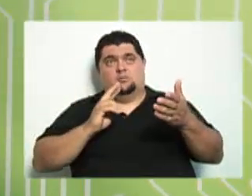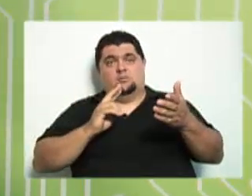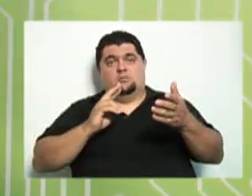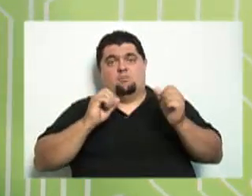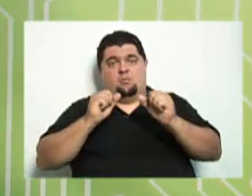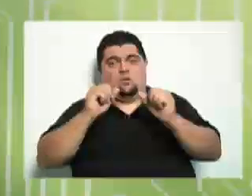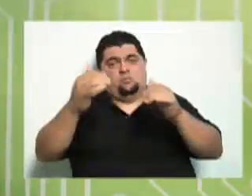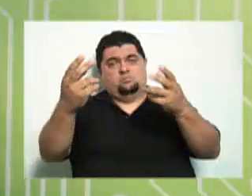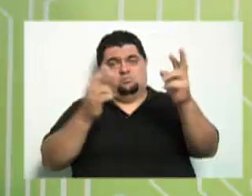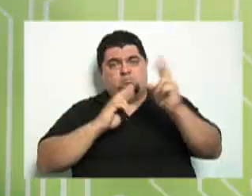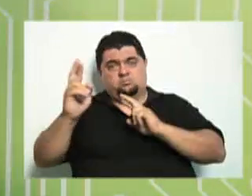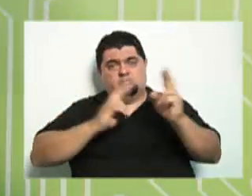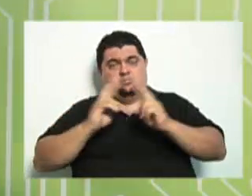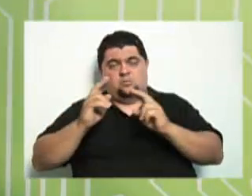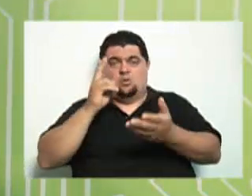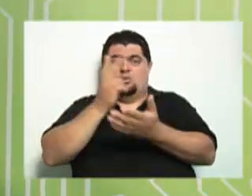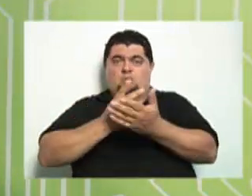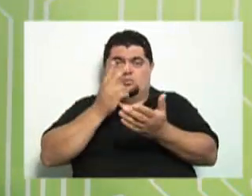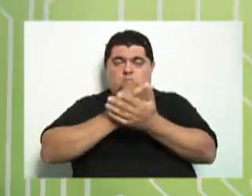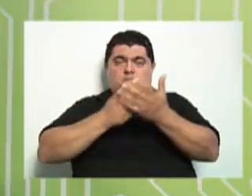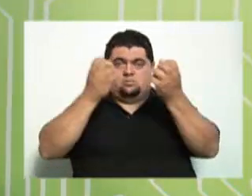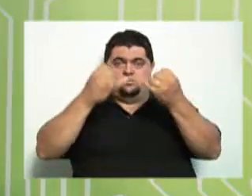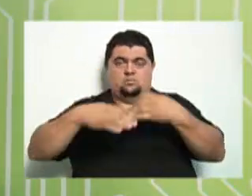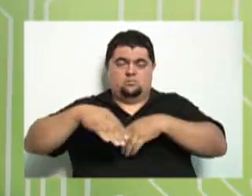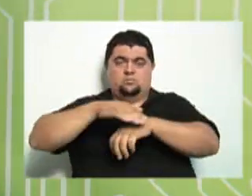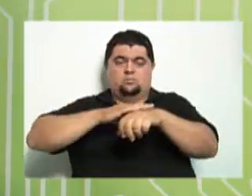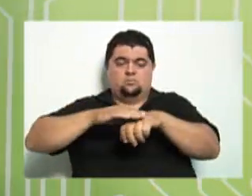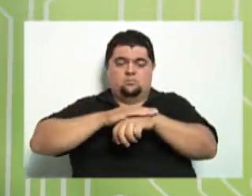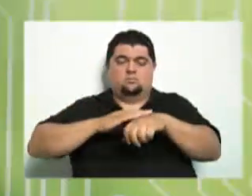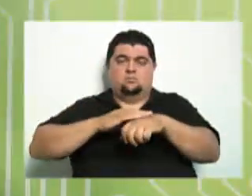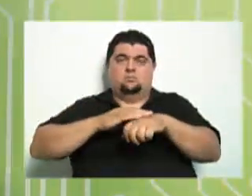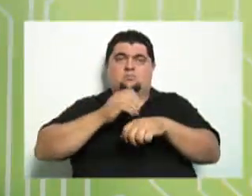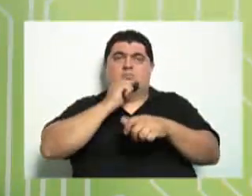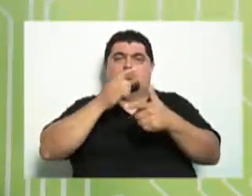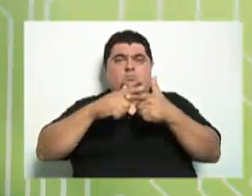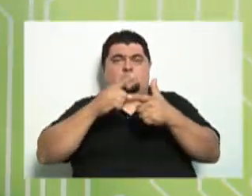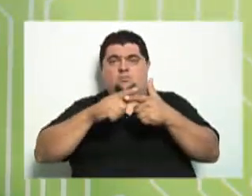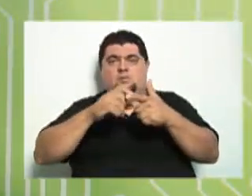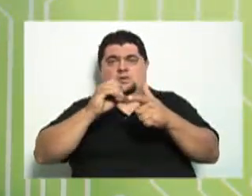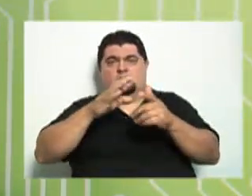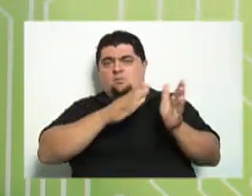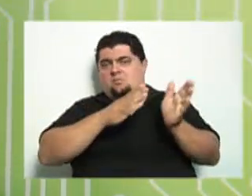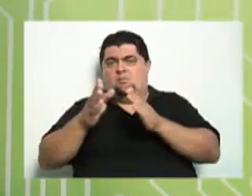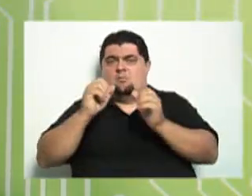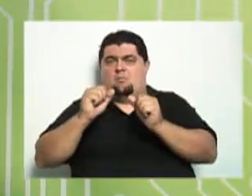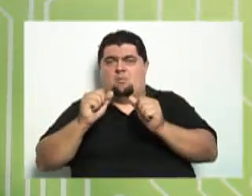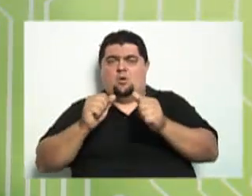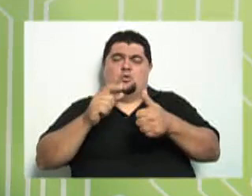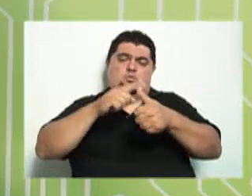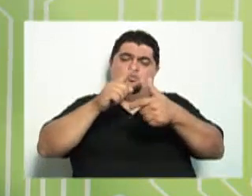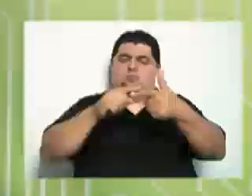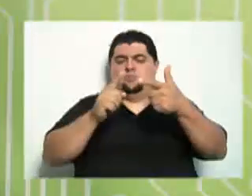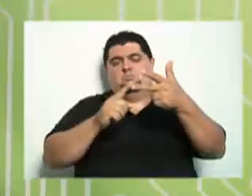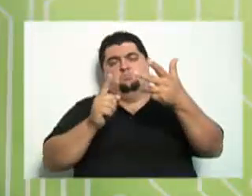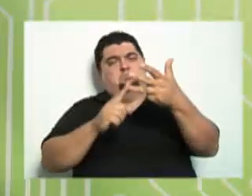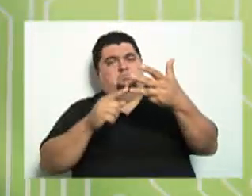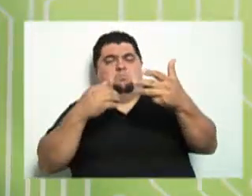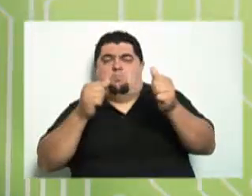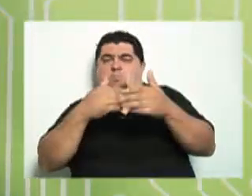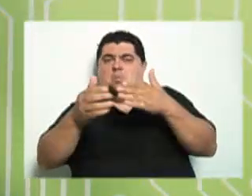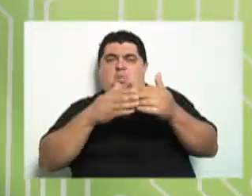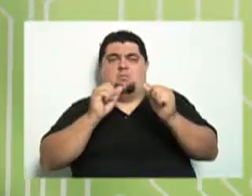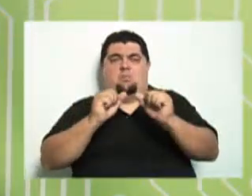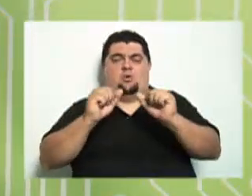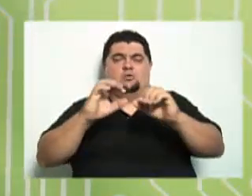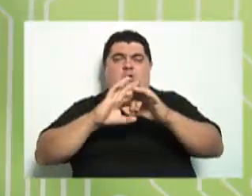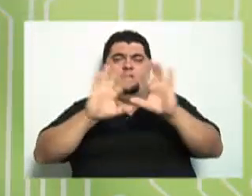aguardando você enviar a sua para a gente continuar discutindo e lendo aqui. Não tem problema, se já passou, você pode mandar a resposta da questão número 1 ou da 2, sem